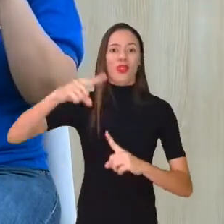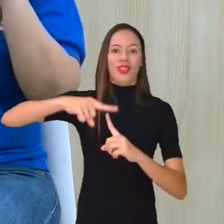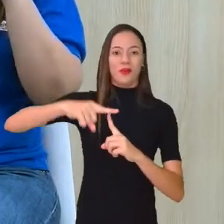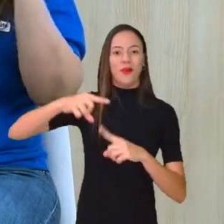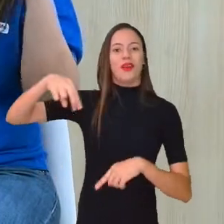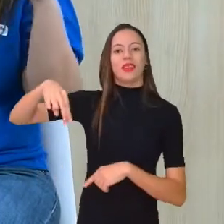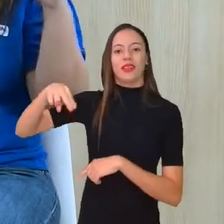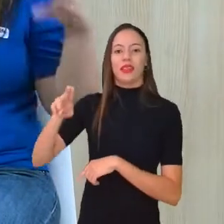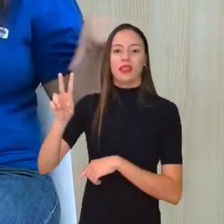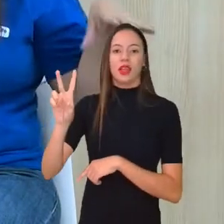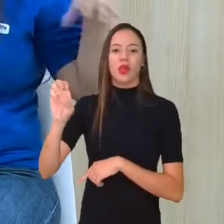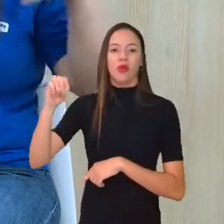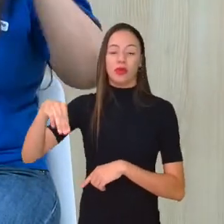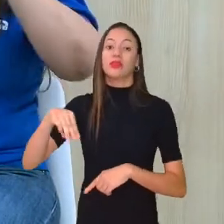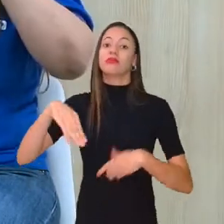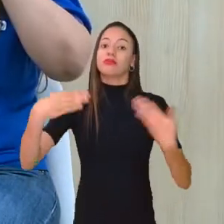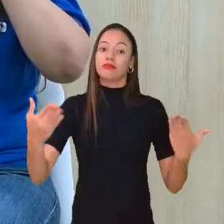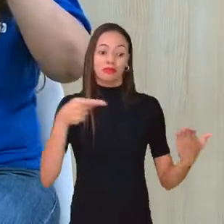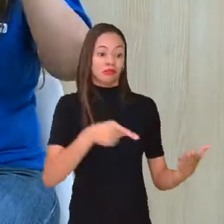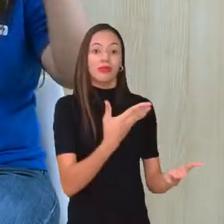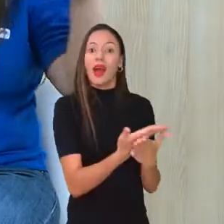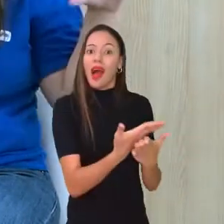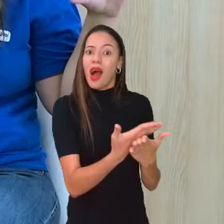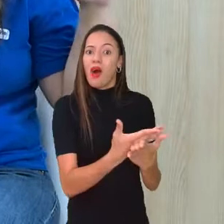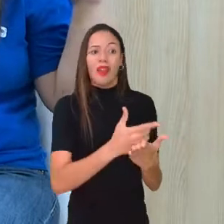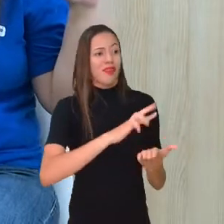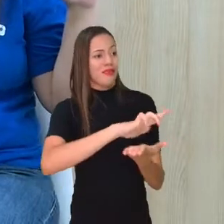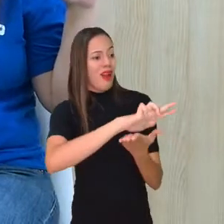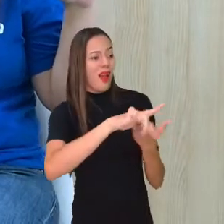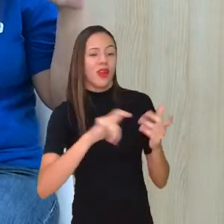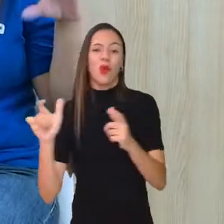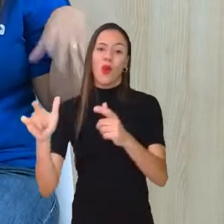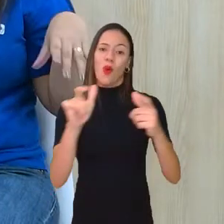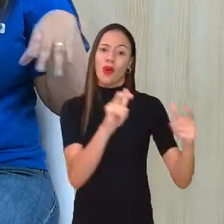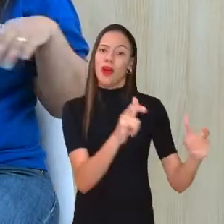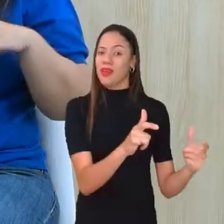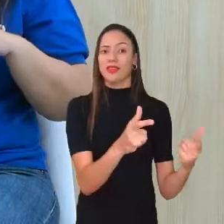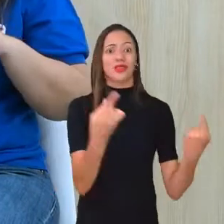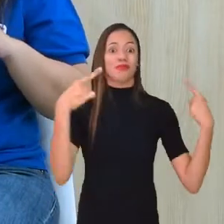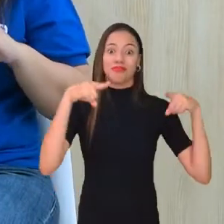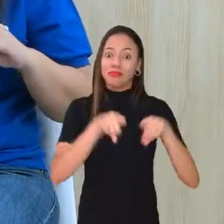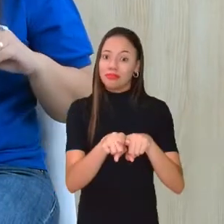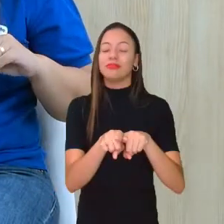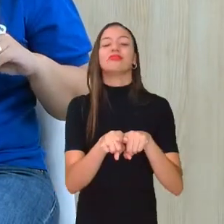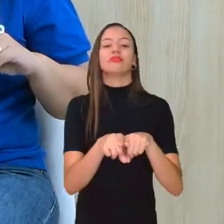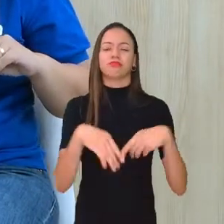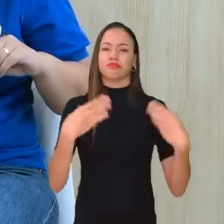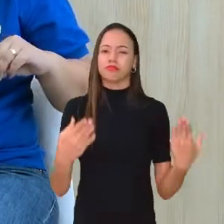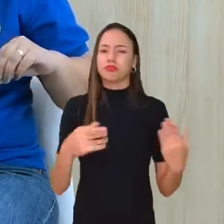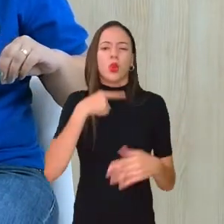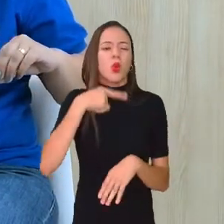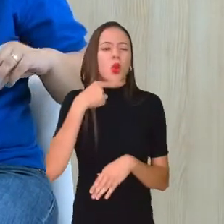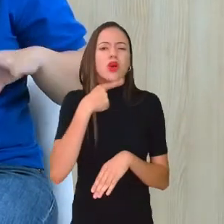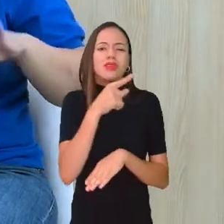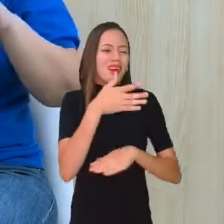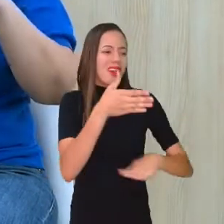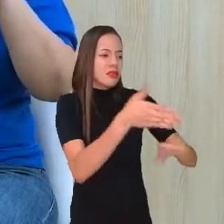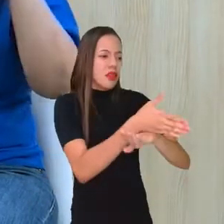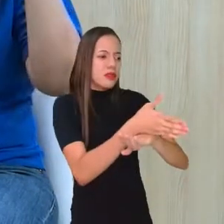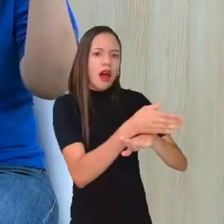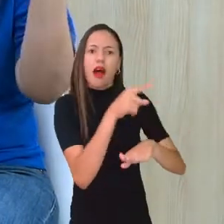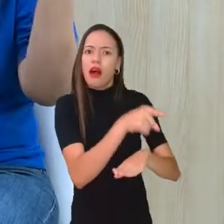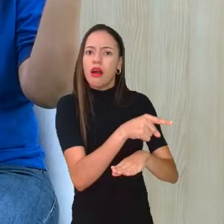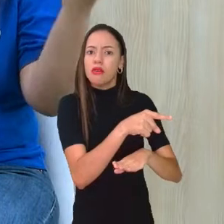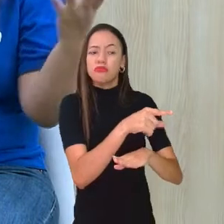a nossa aula está em vários lugares ao mesmo tempo. Se a gente não consegue acessar por um lugar, a gente